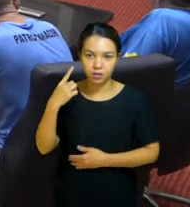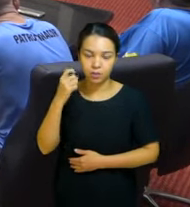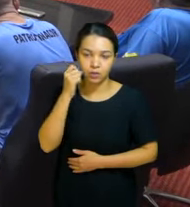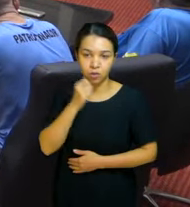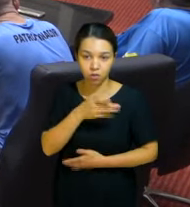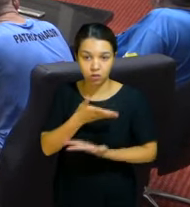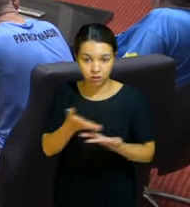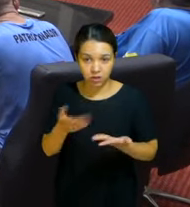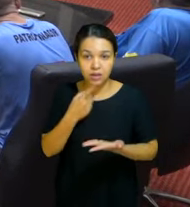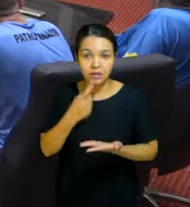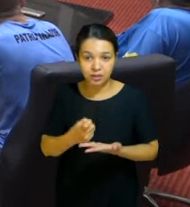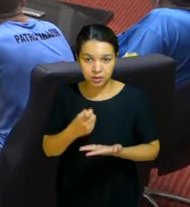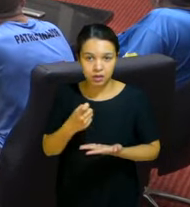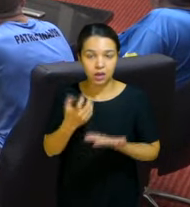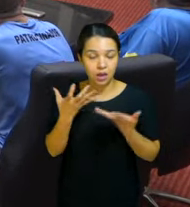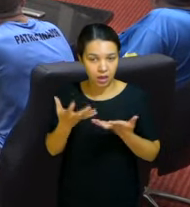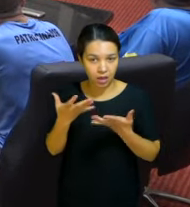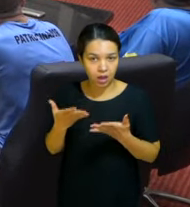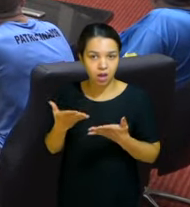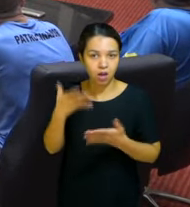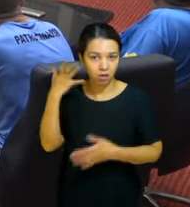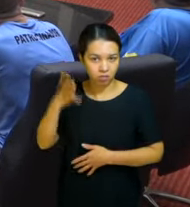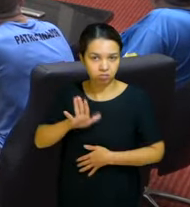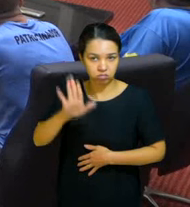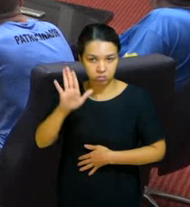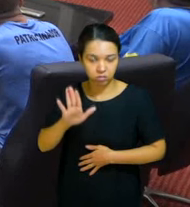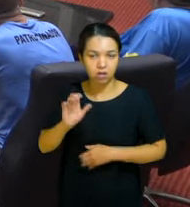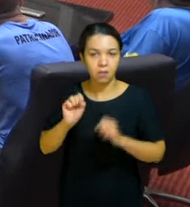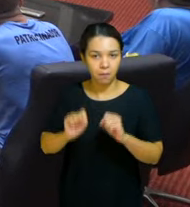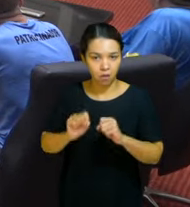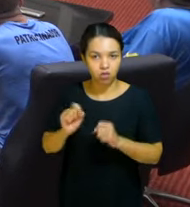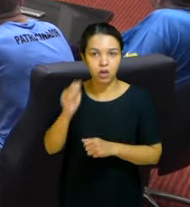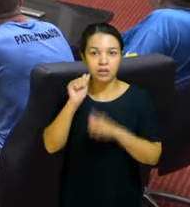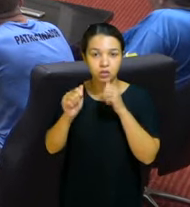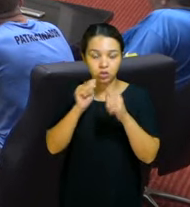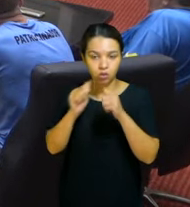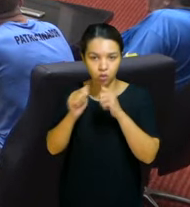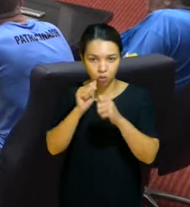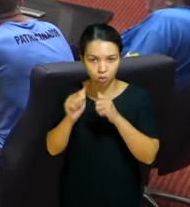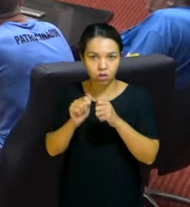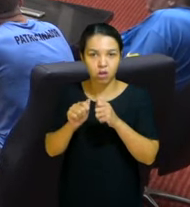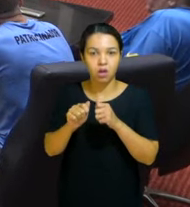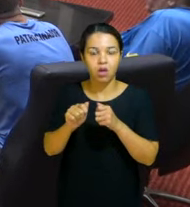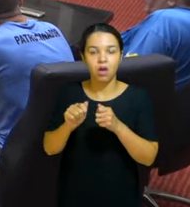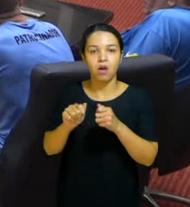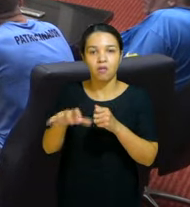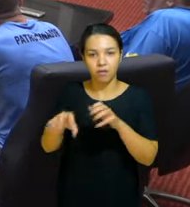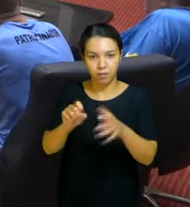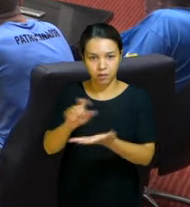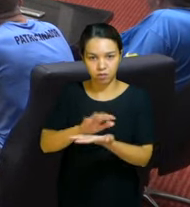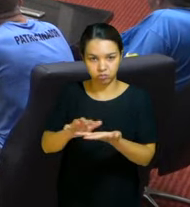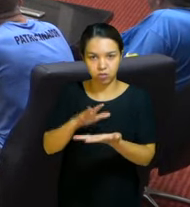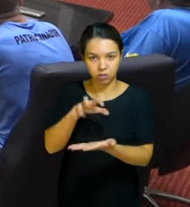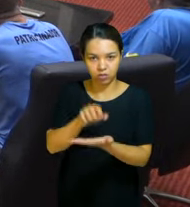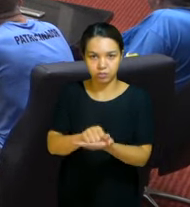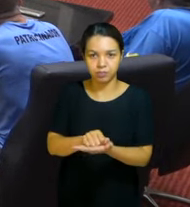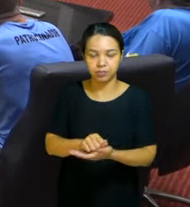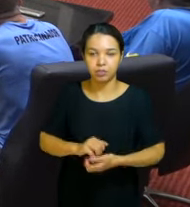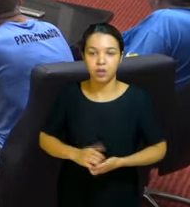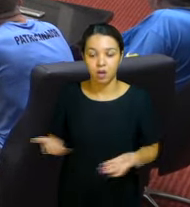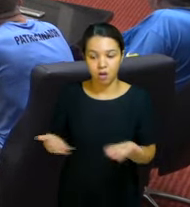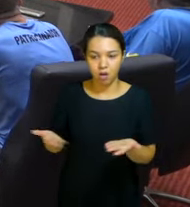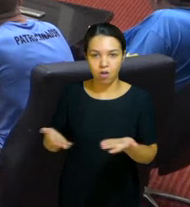para a fala da audiência pública, se puderem levantar a mão, que a assessoria já vai até vocês pegar os dados. Passo a palavra ao deputado Camilo Martins.